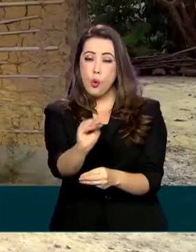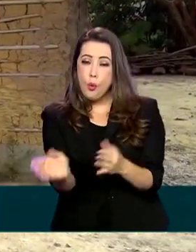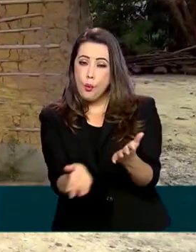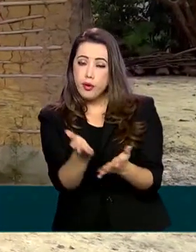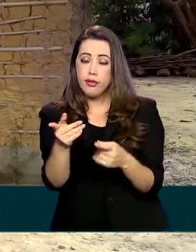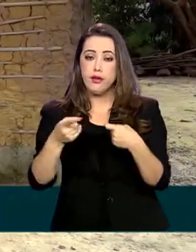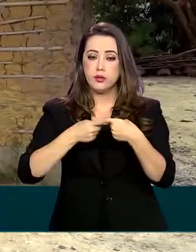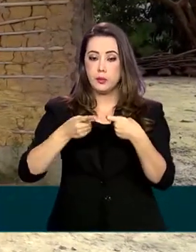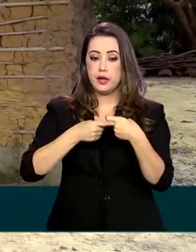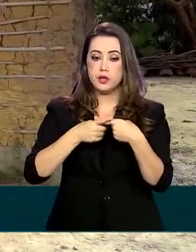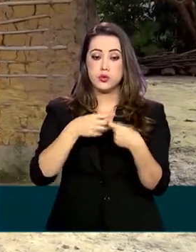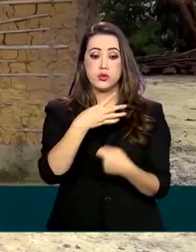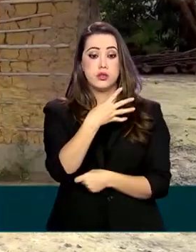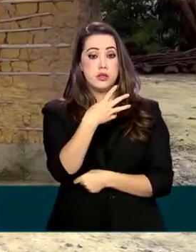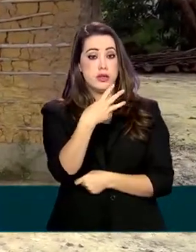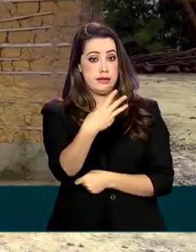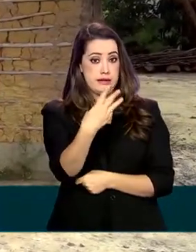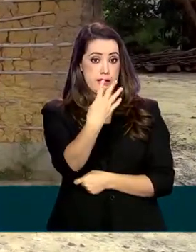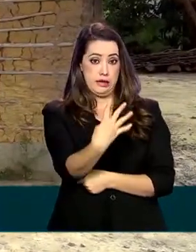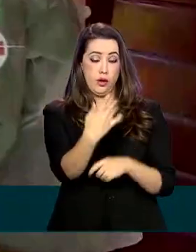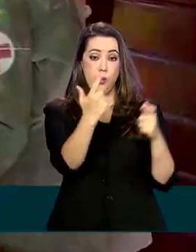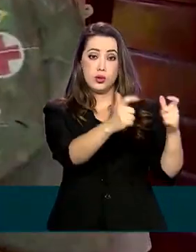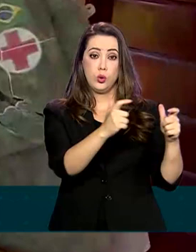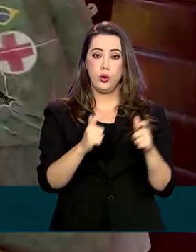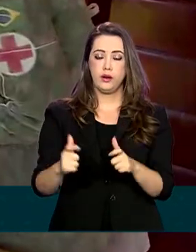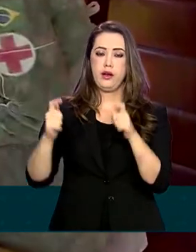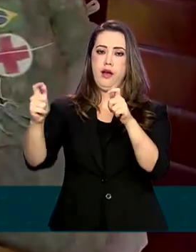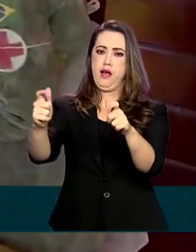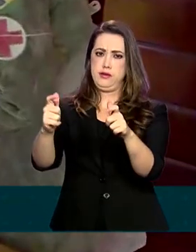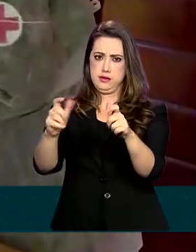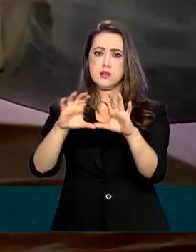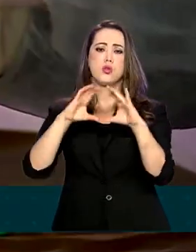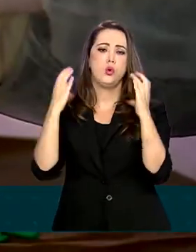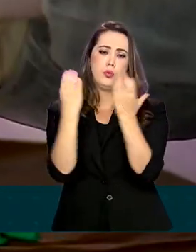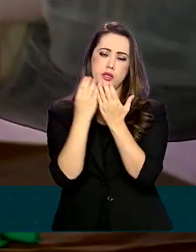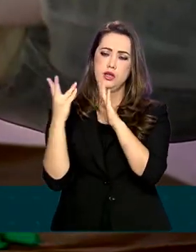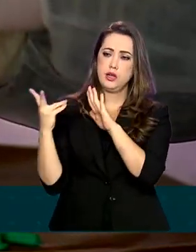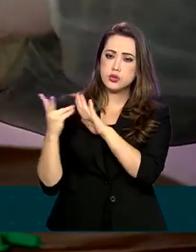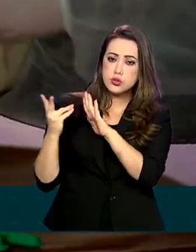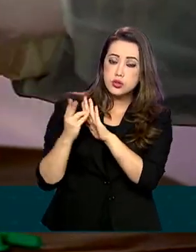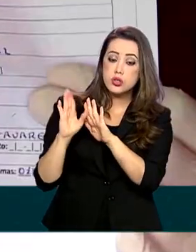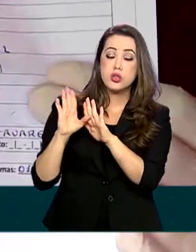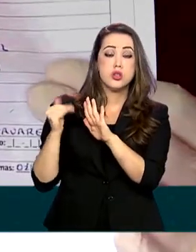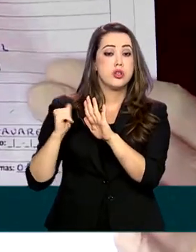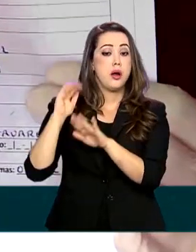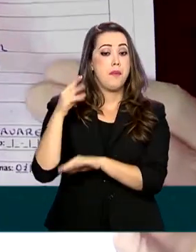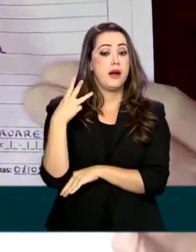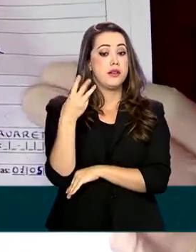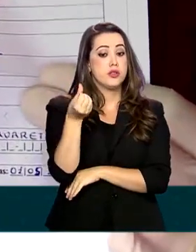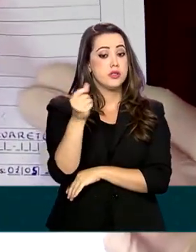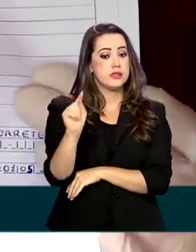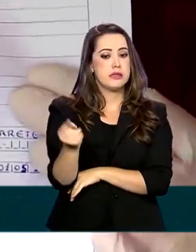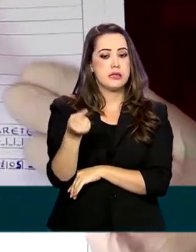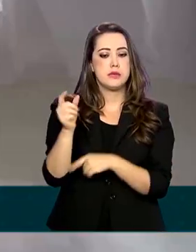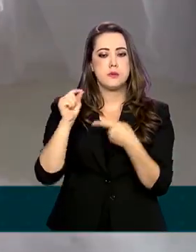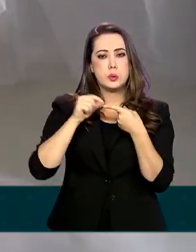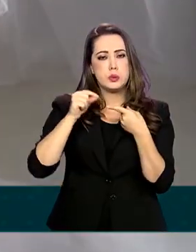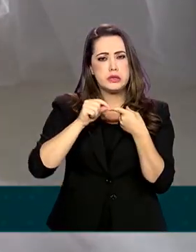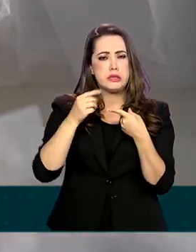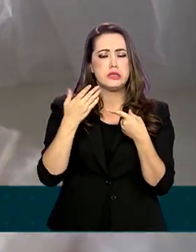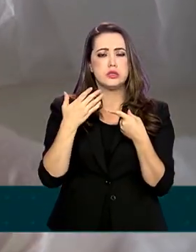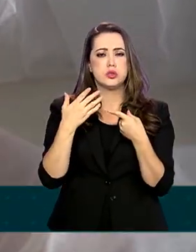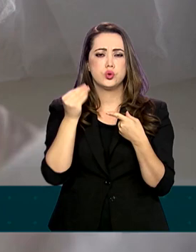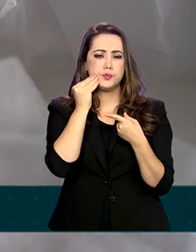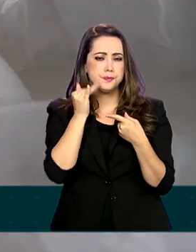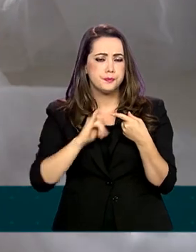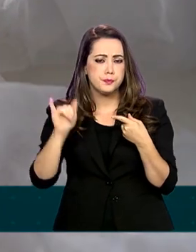34 distritos sanitários especiais indígenas existentes no país já receberam mais de 36 mil kits de testes